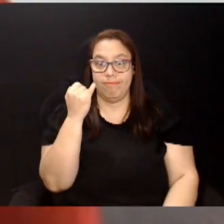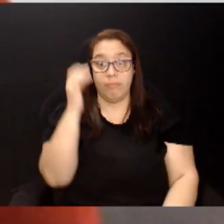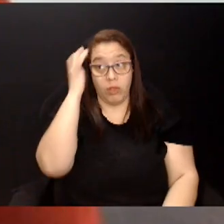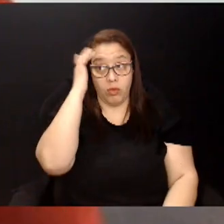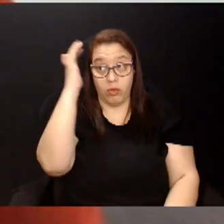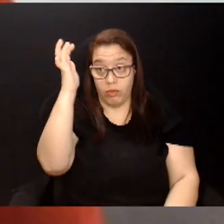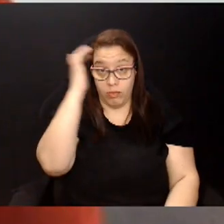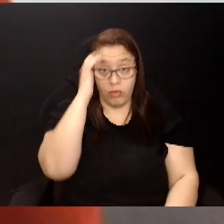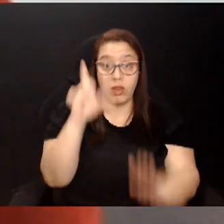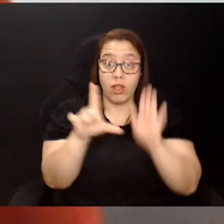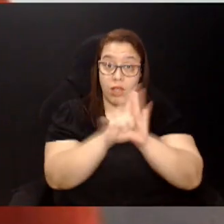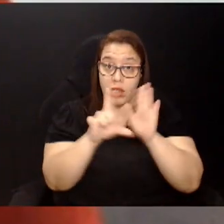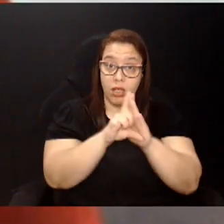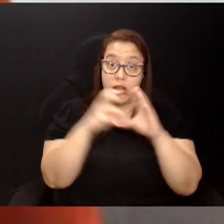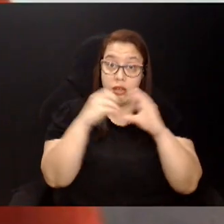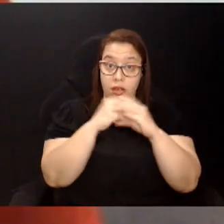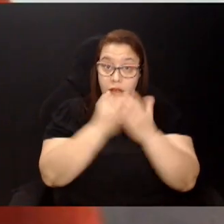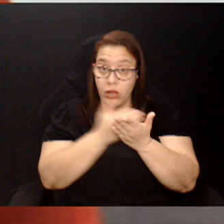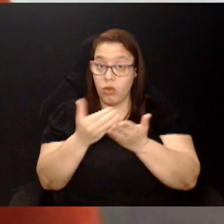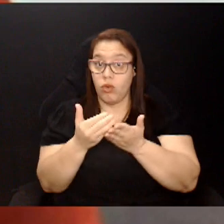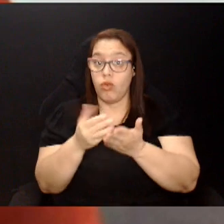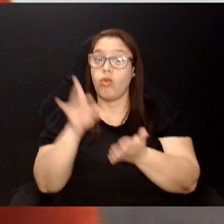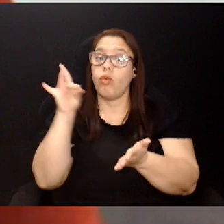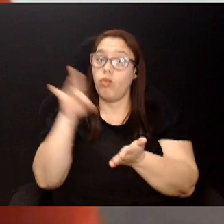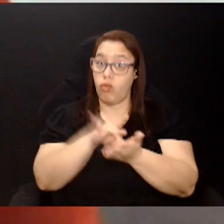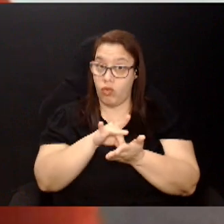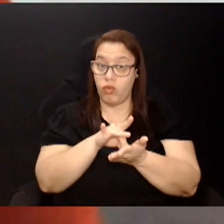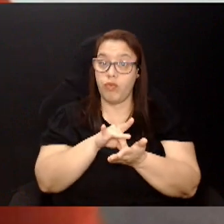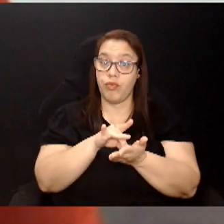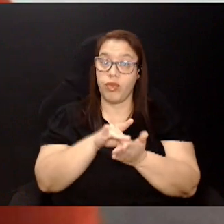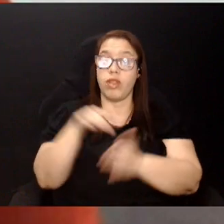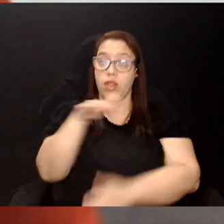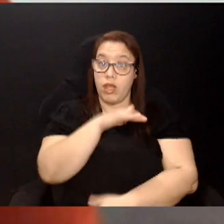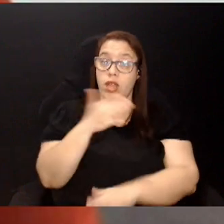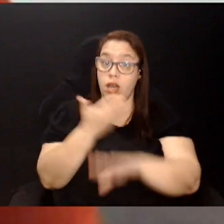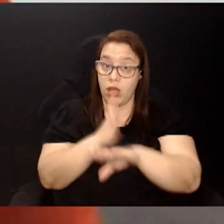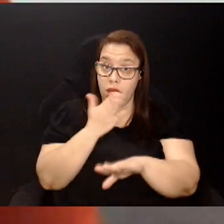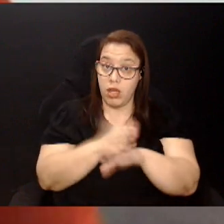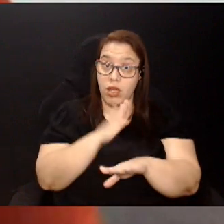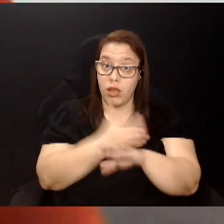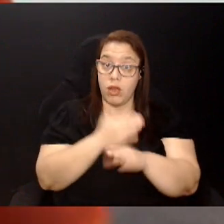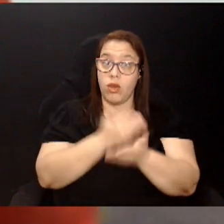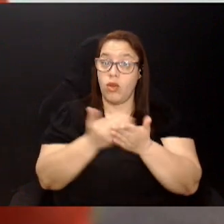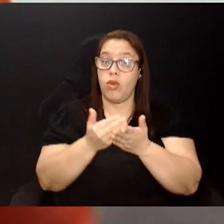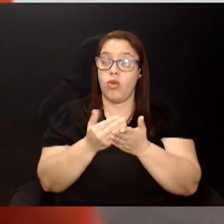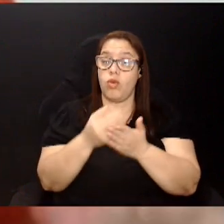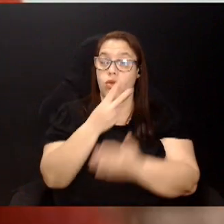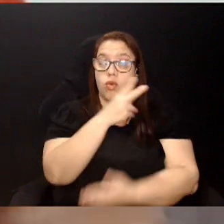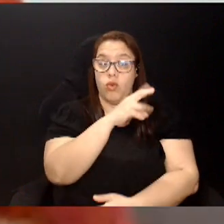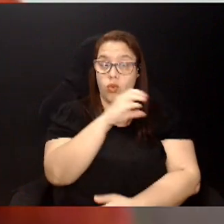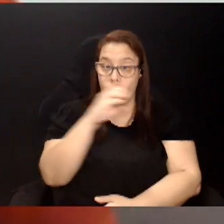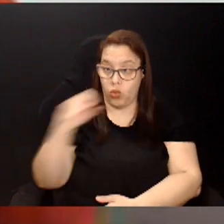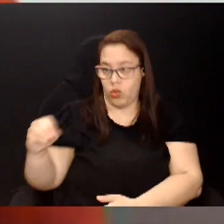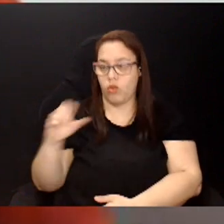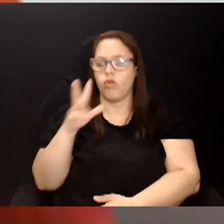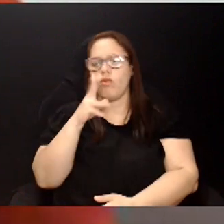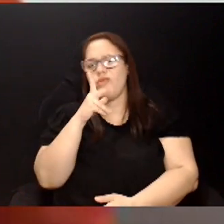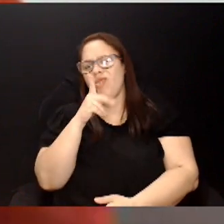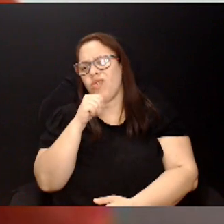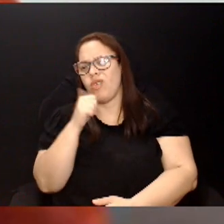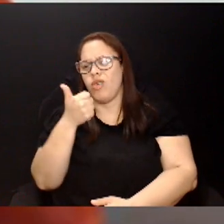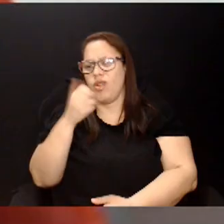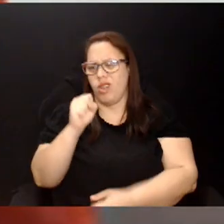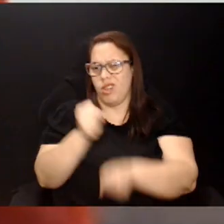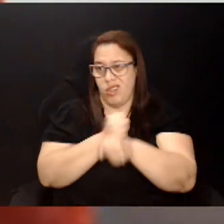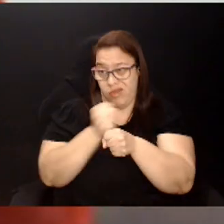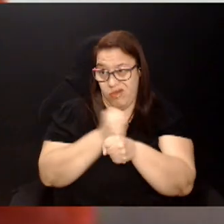de cotas começou a pegar, de fato, né, ir para a prática, a partir dos anos 2000. Então, ela demorou mais ou menos 10 anos para